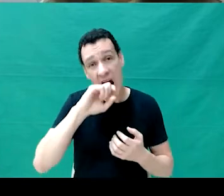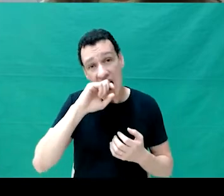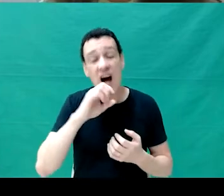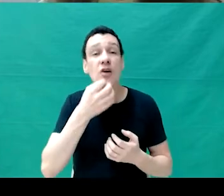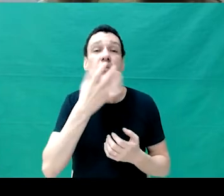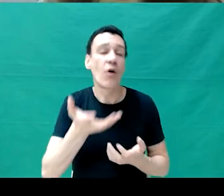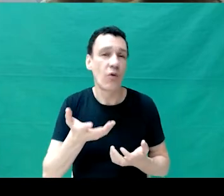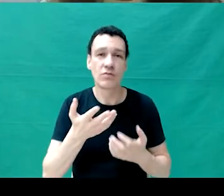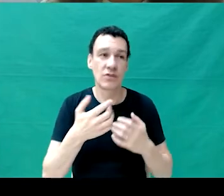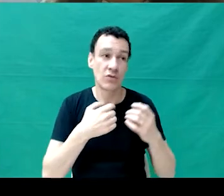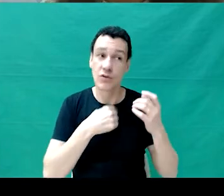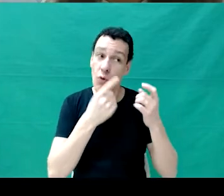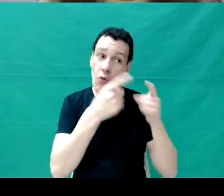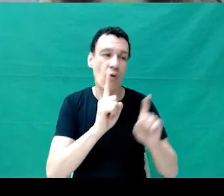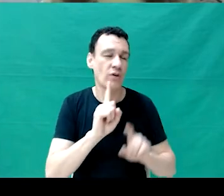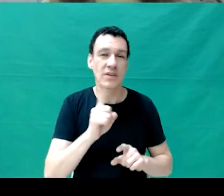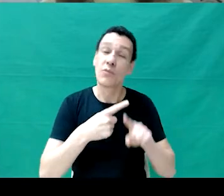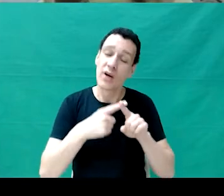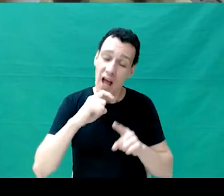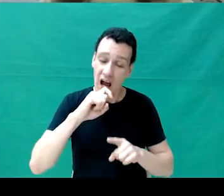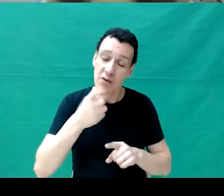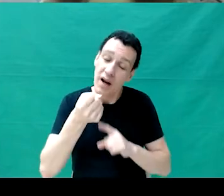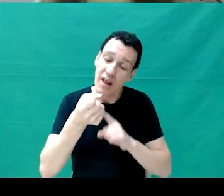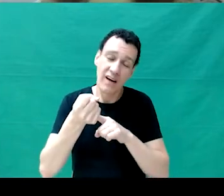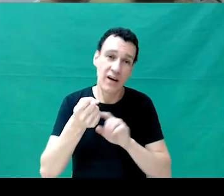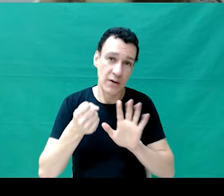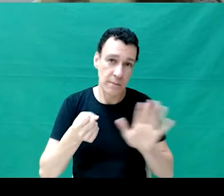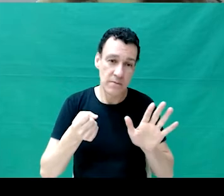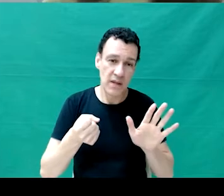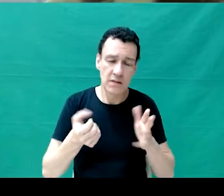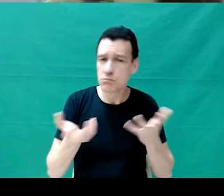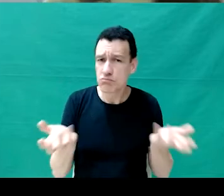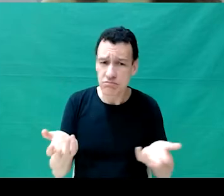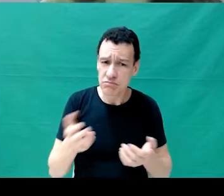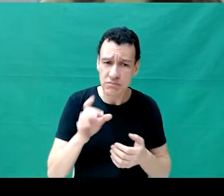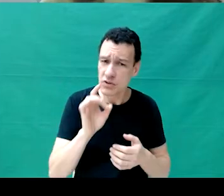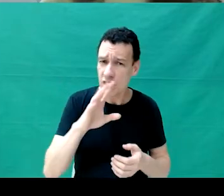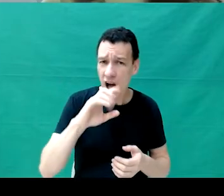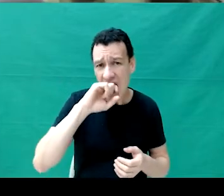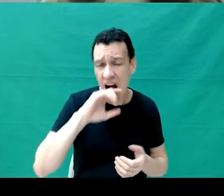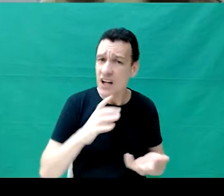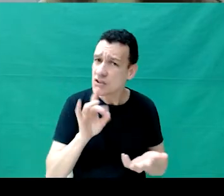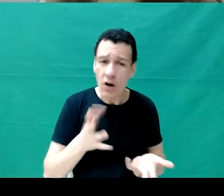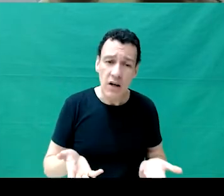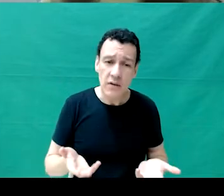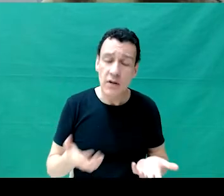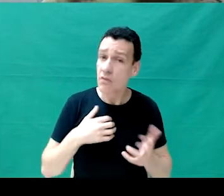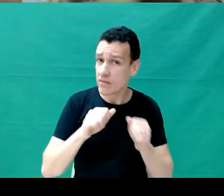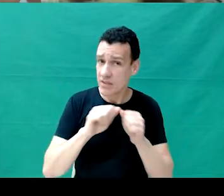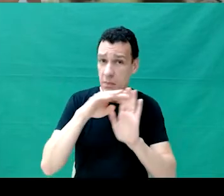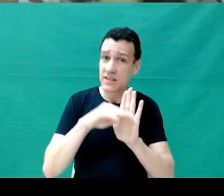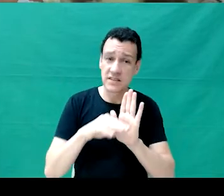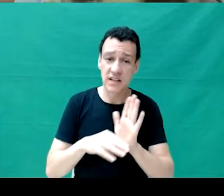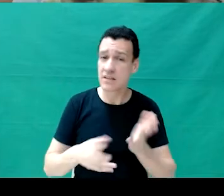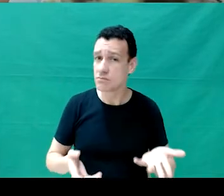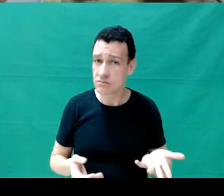desejando mal, tá? Porque é branca. Então, que tal sua inveja? E que tal sua lista? Eu vou fazer uma lista. Vou fazer